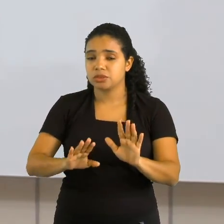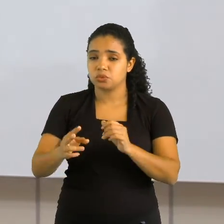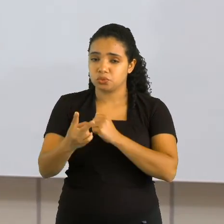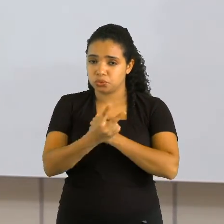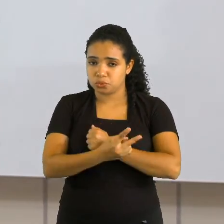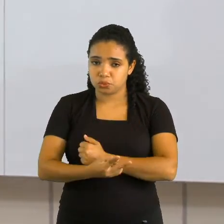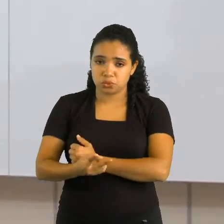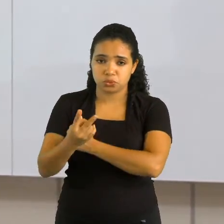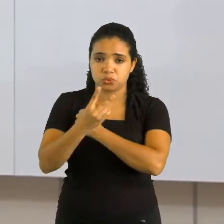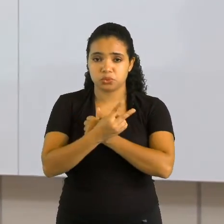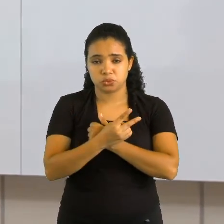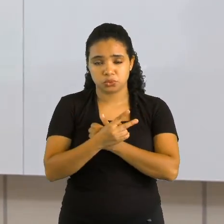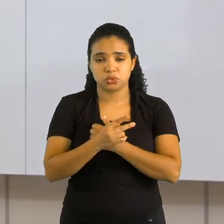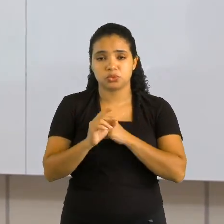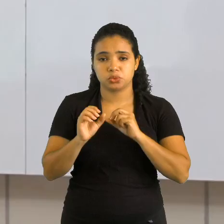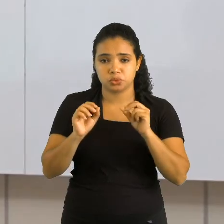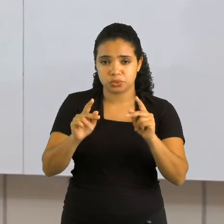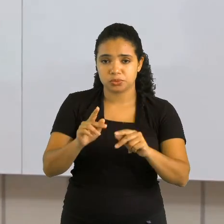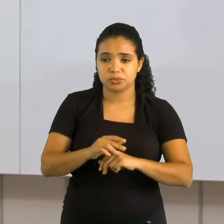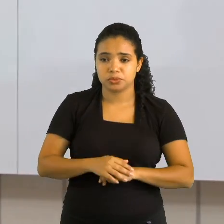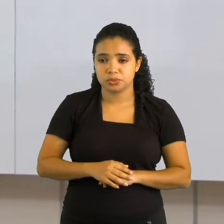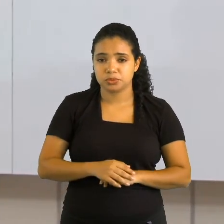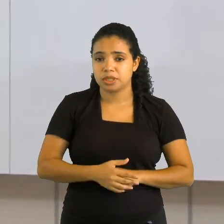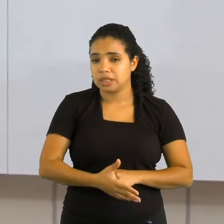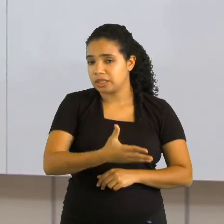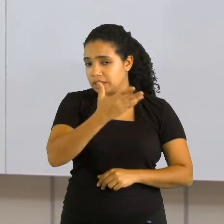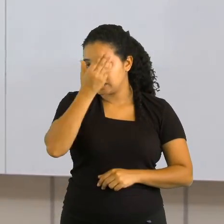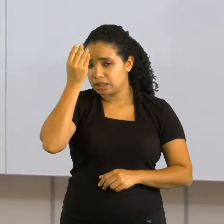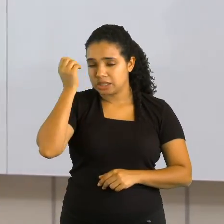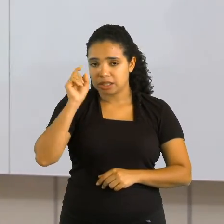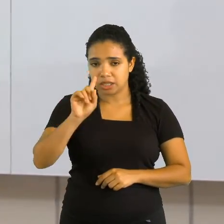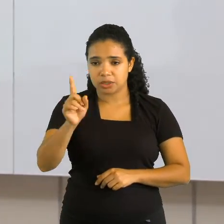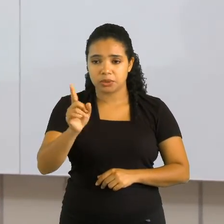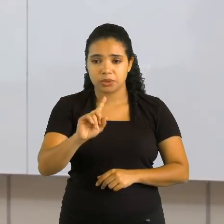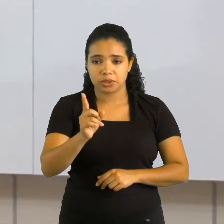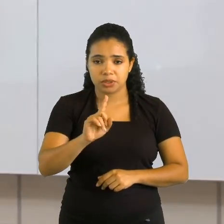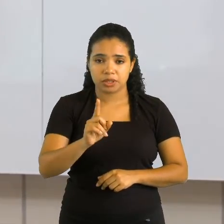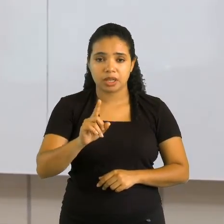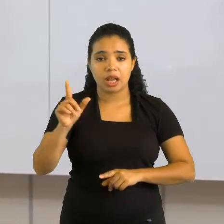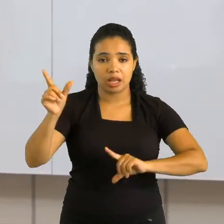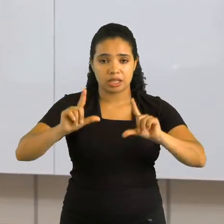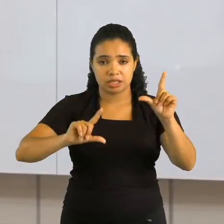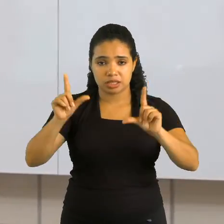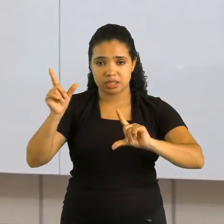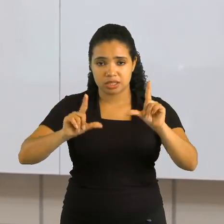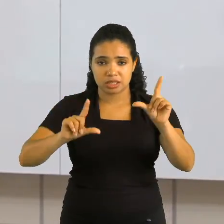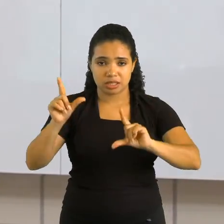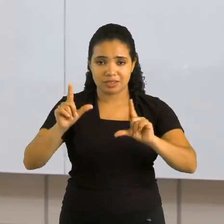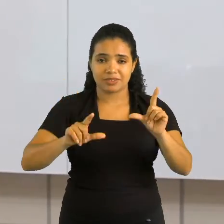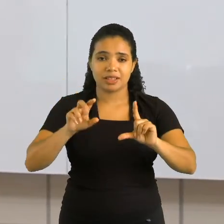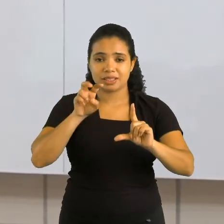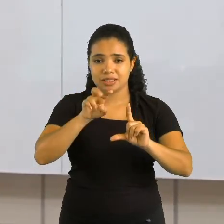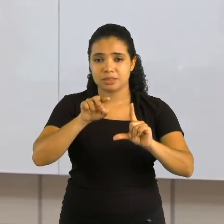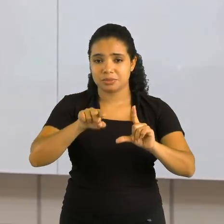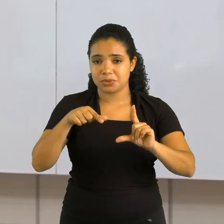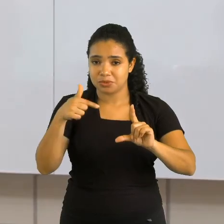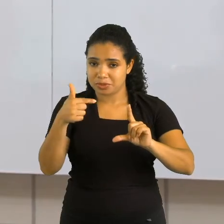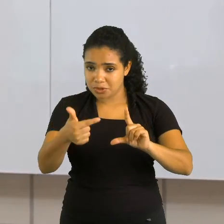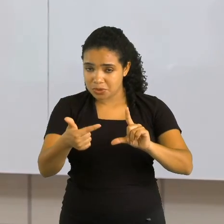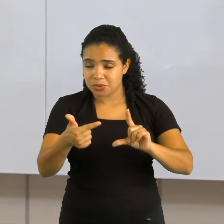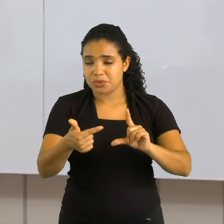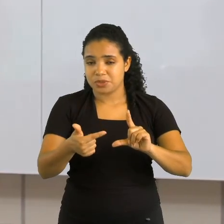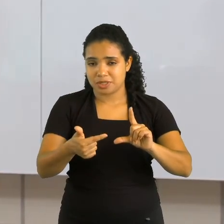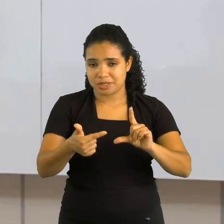proteger. Não esqueçam de estar assistindo as aulinhas na TV,